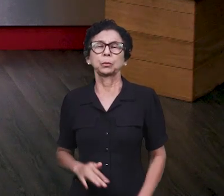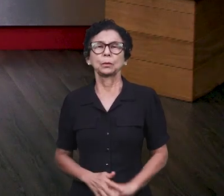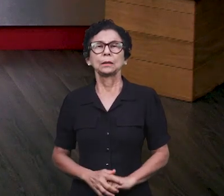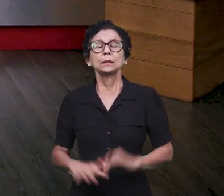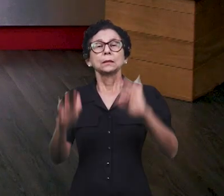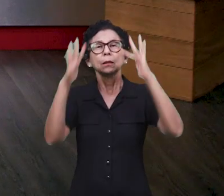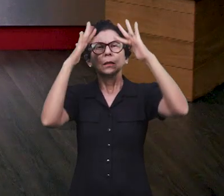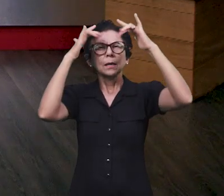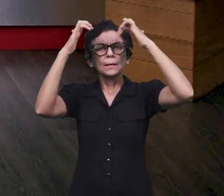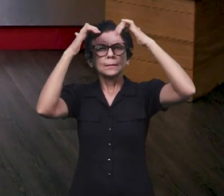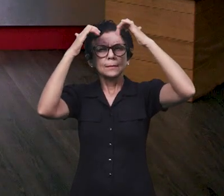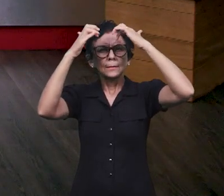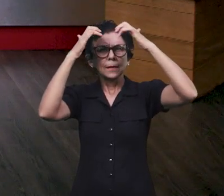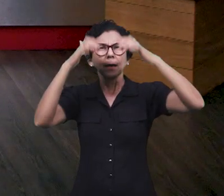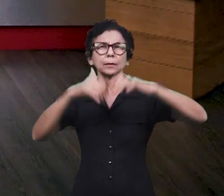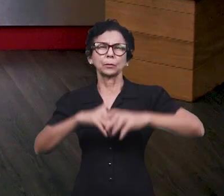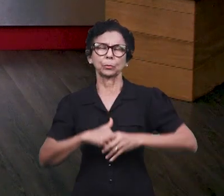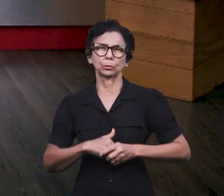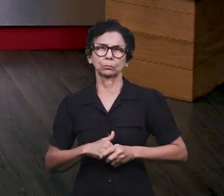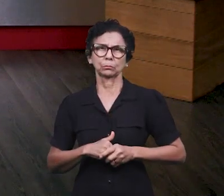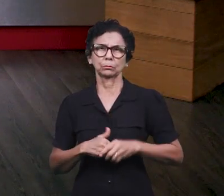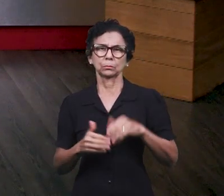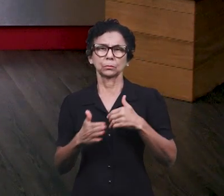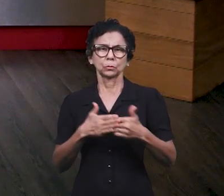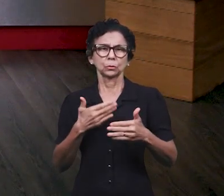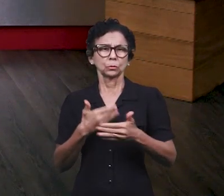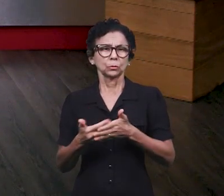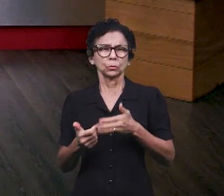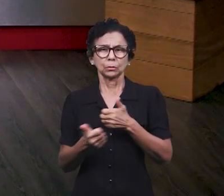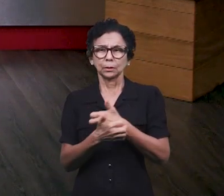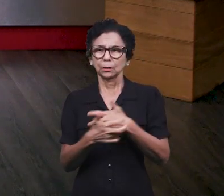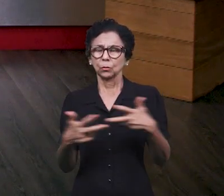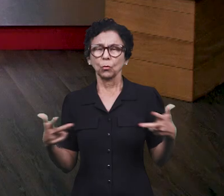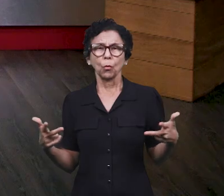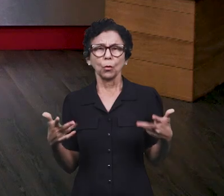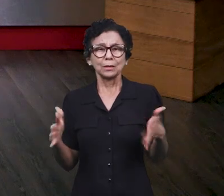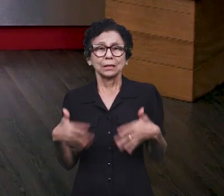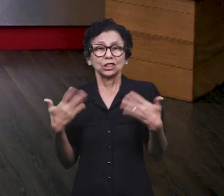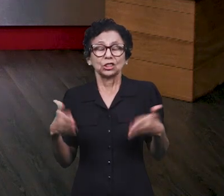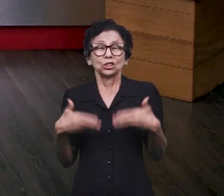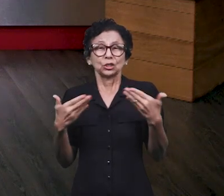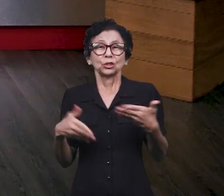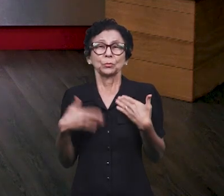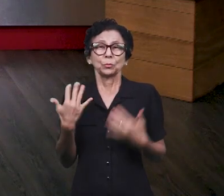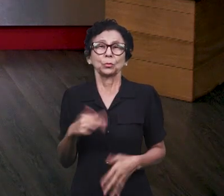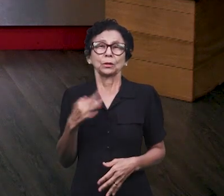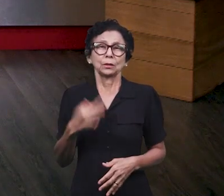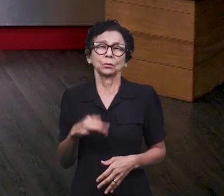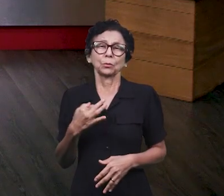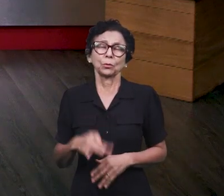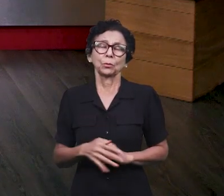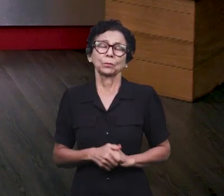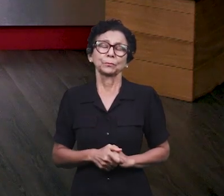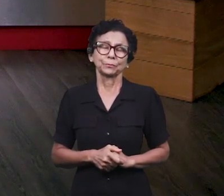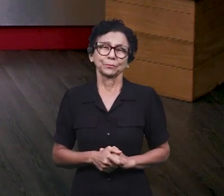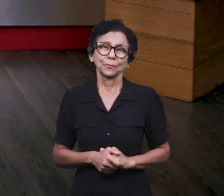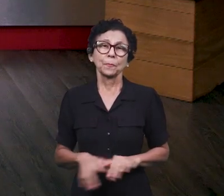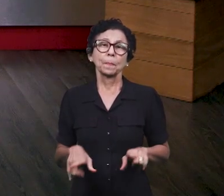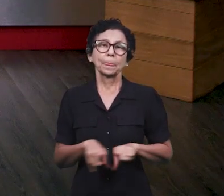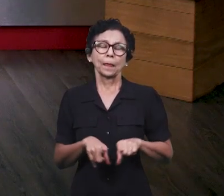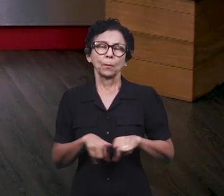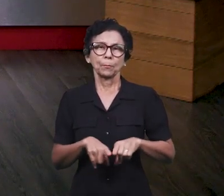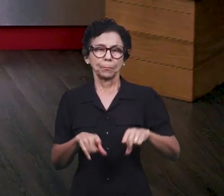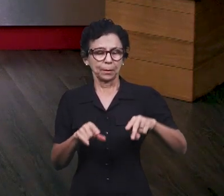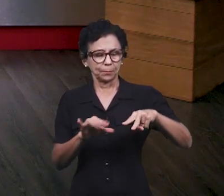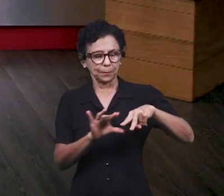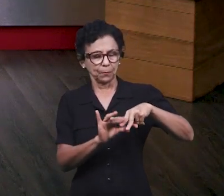com que qualquer estímulo doloroso seja aumentado e tenha uma intensidade bem maior. A fibromialgia,